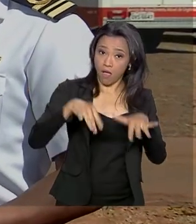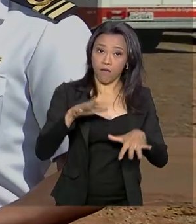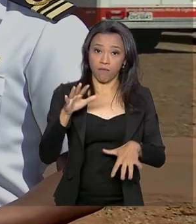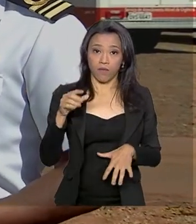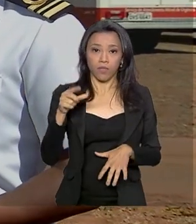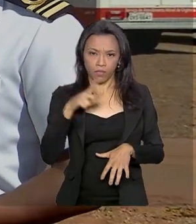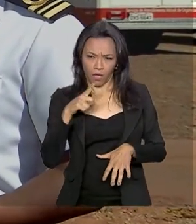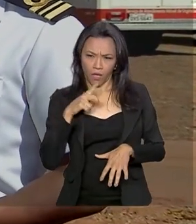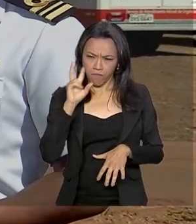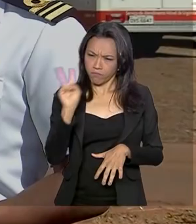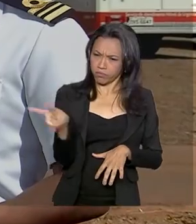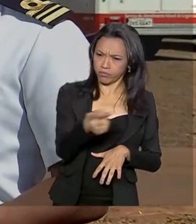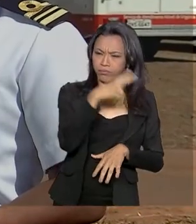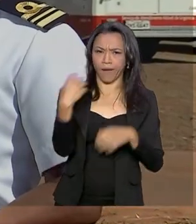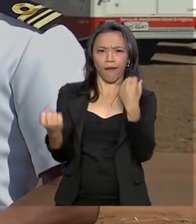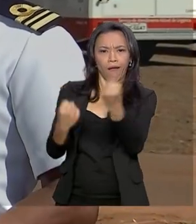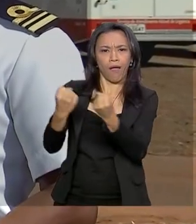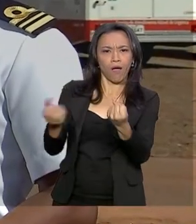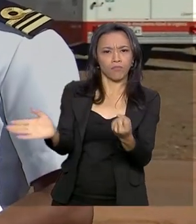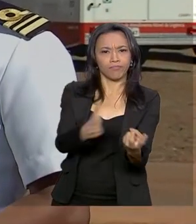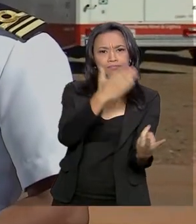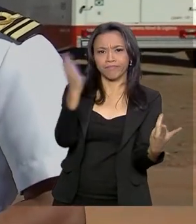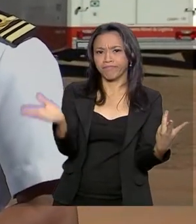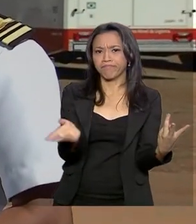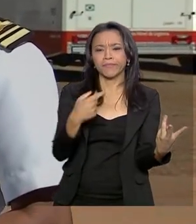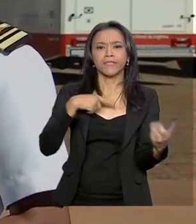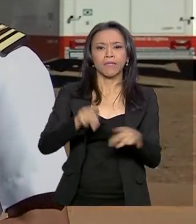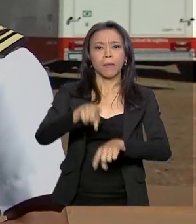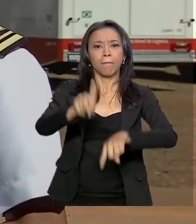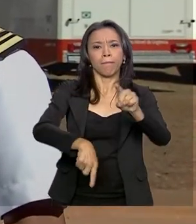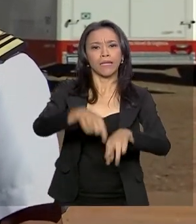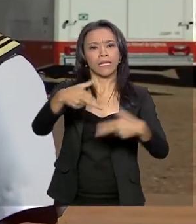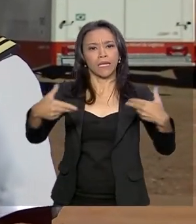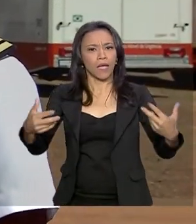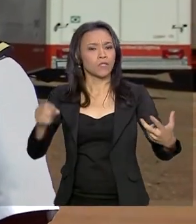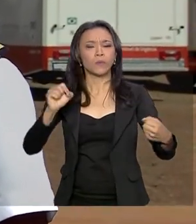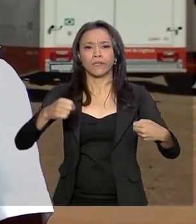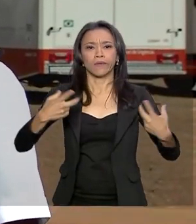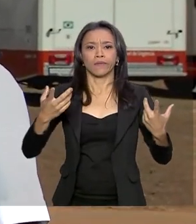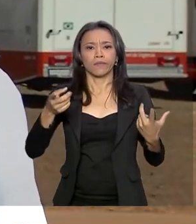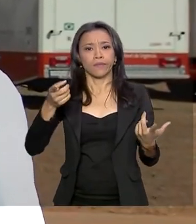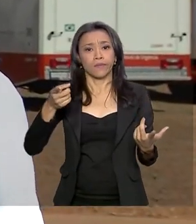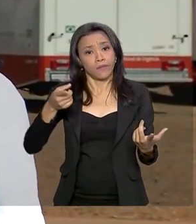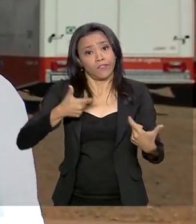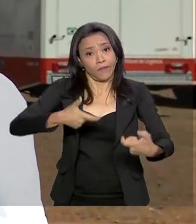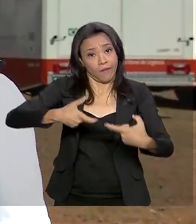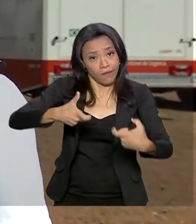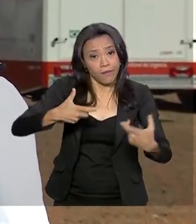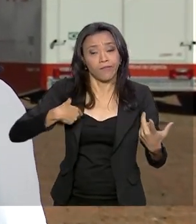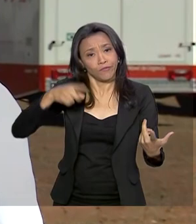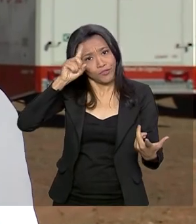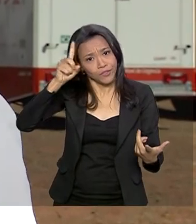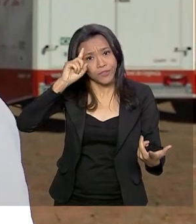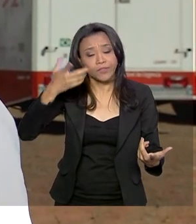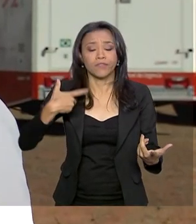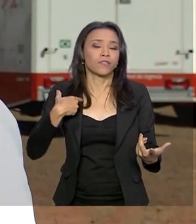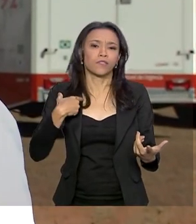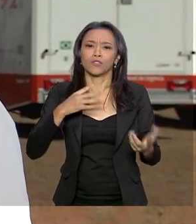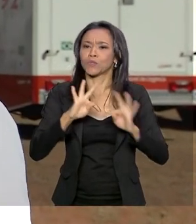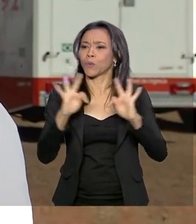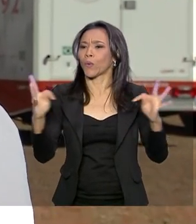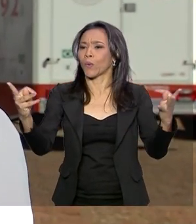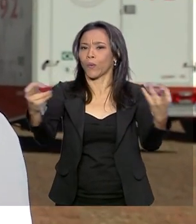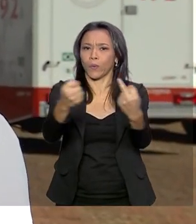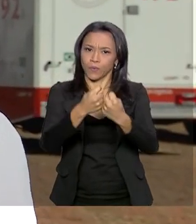de veículos militares a equipamentos também que fazem parte do dia a dia e das operações de todas as instituições